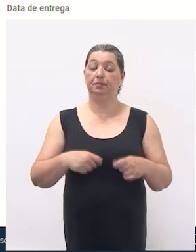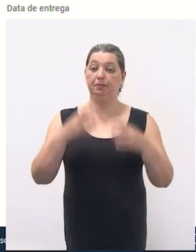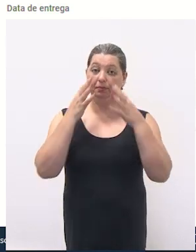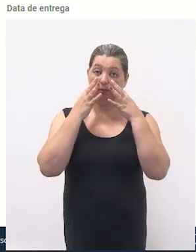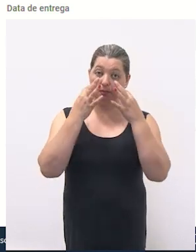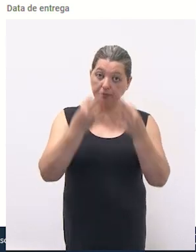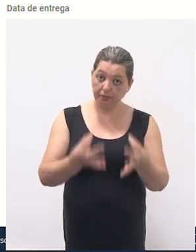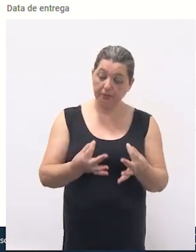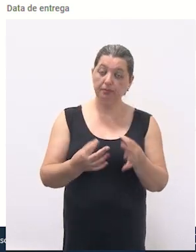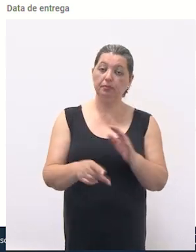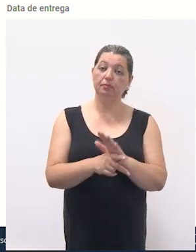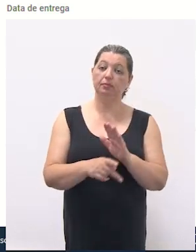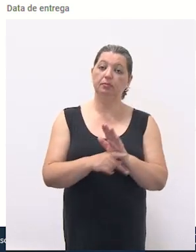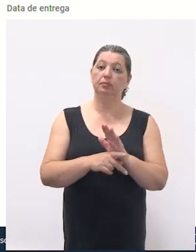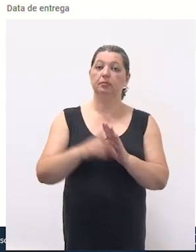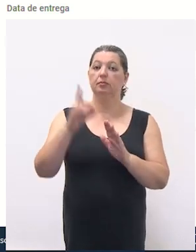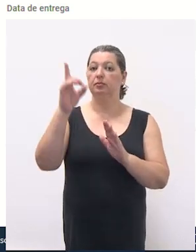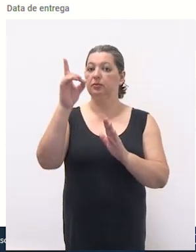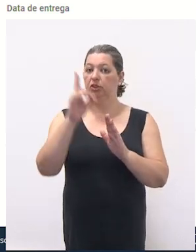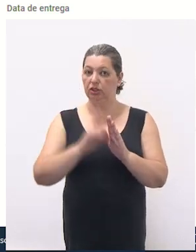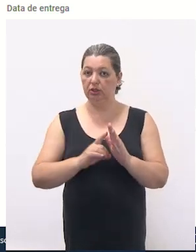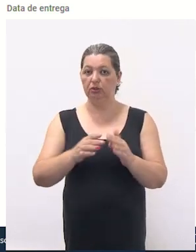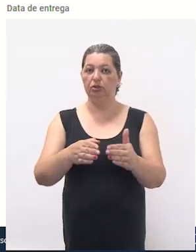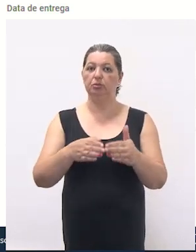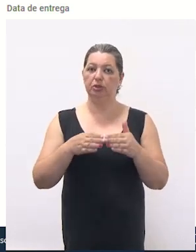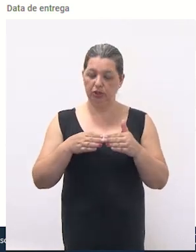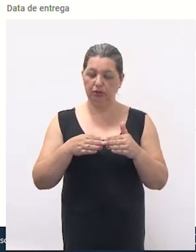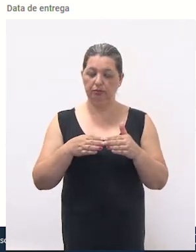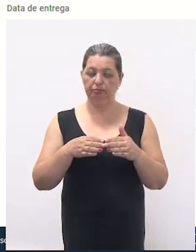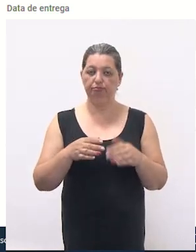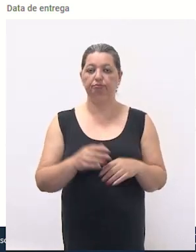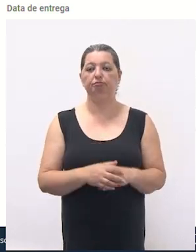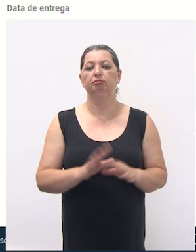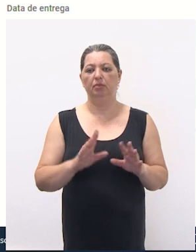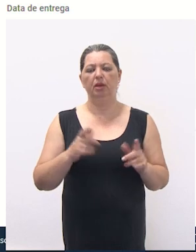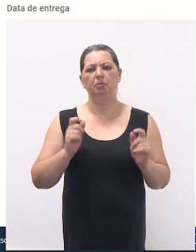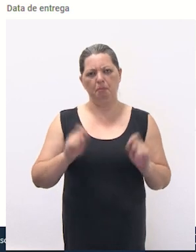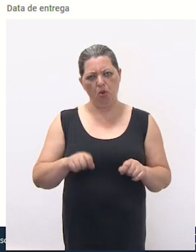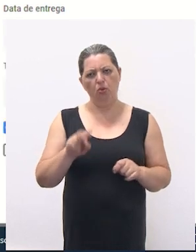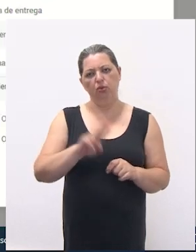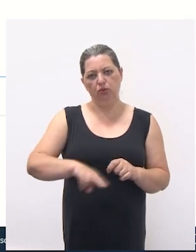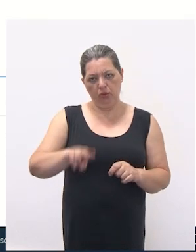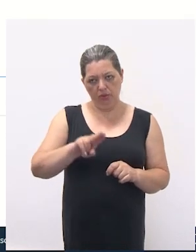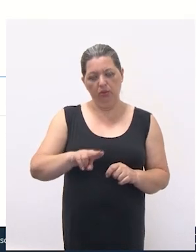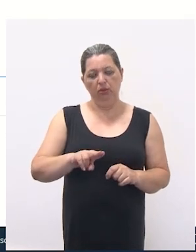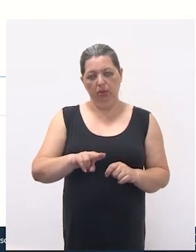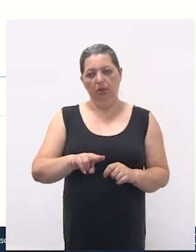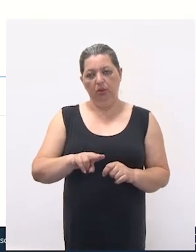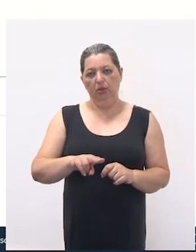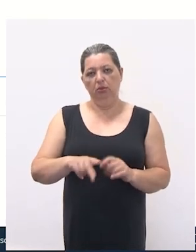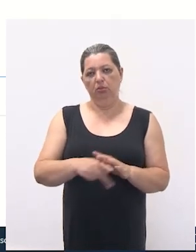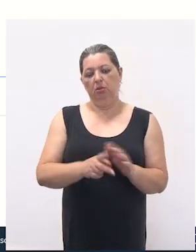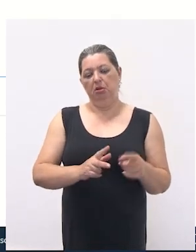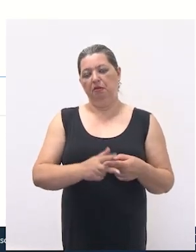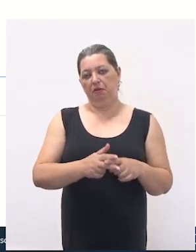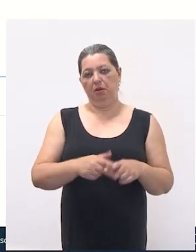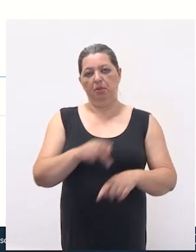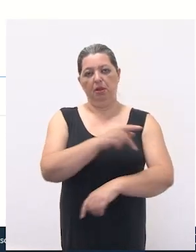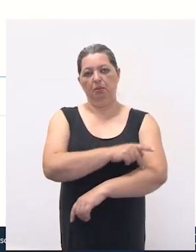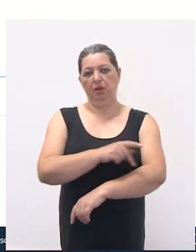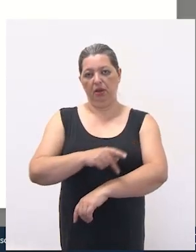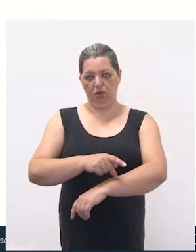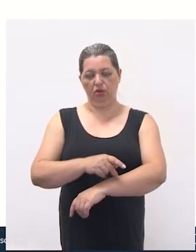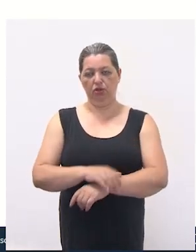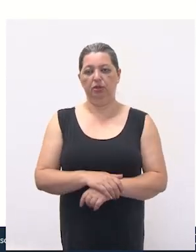direitos autorais, mas você pode utilizar como ferramenta pedagógica, certo? Perfeito. Depois a gente tem